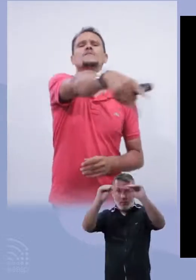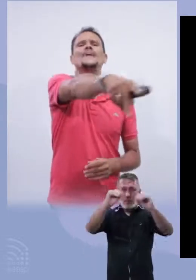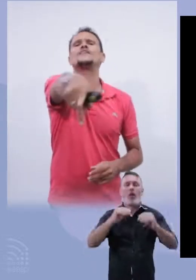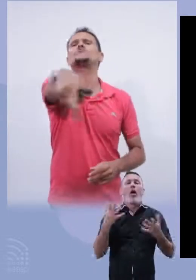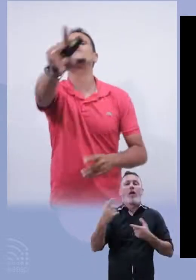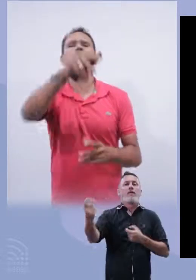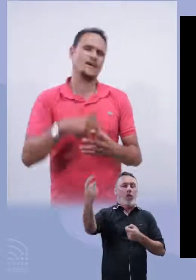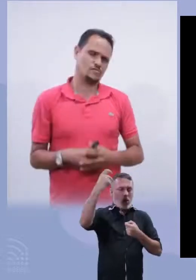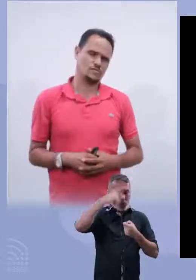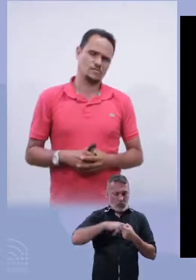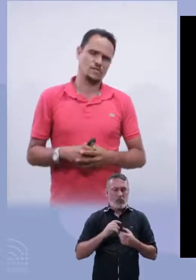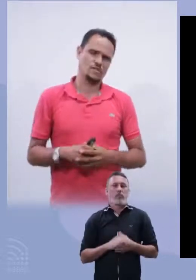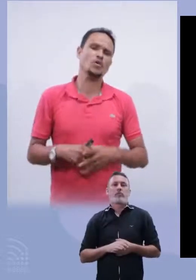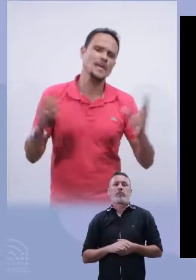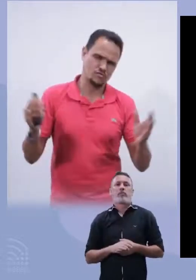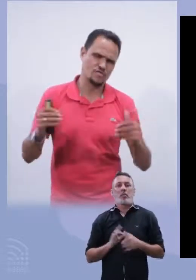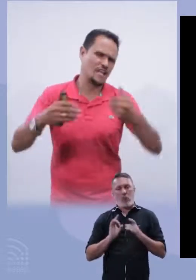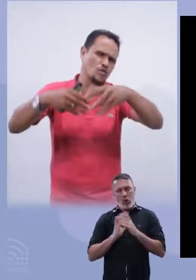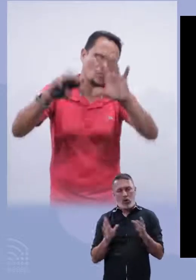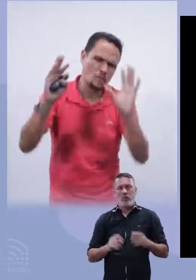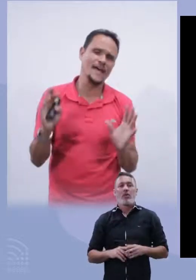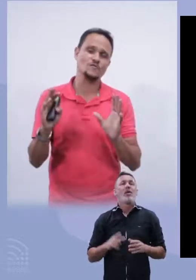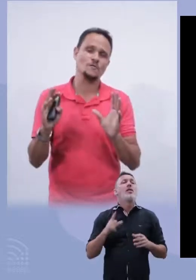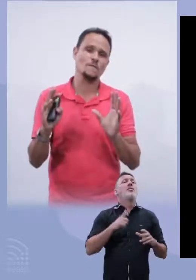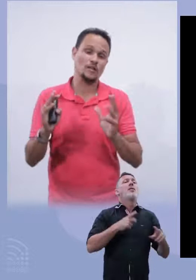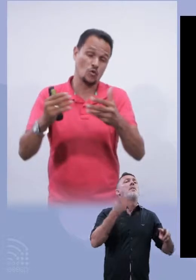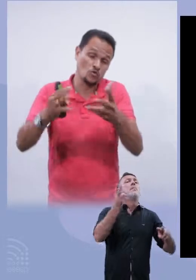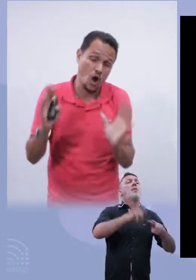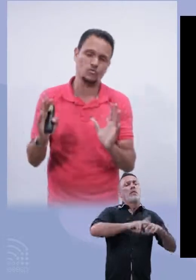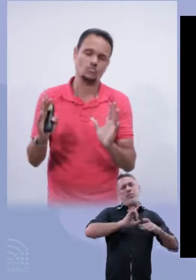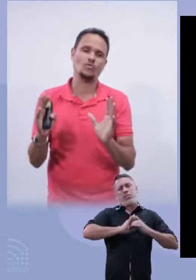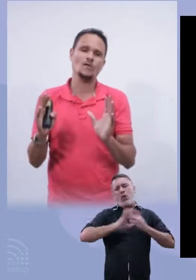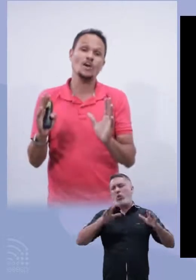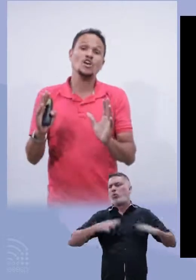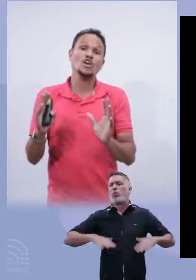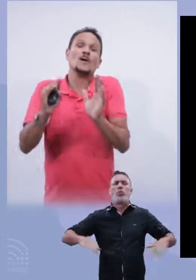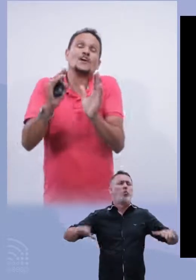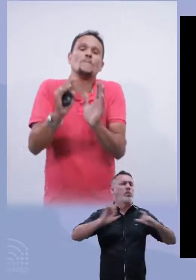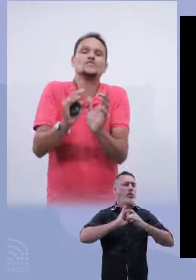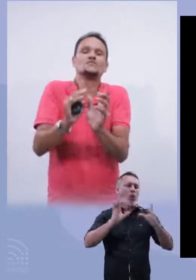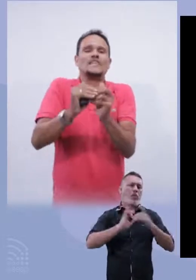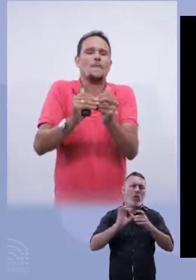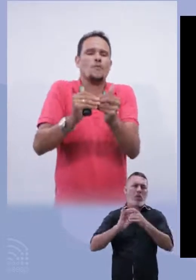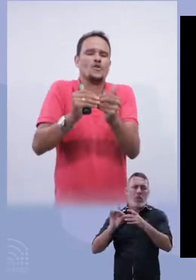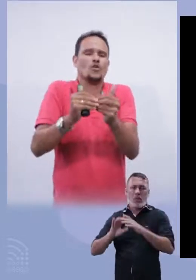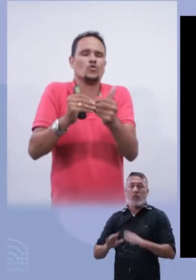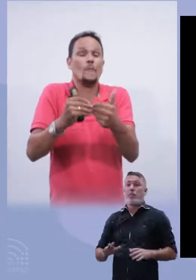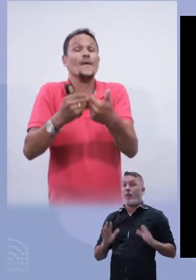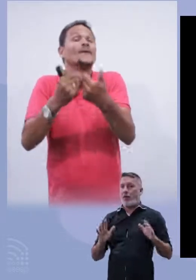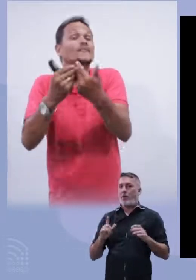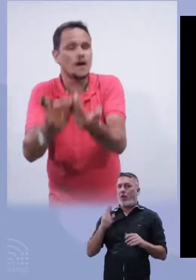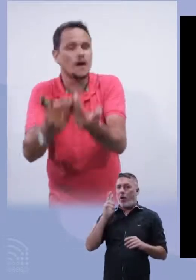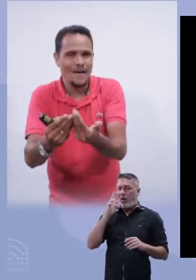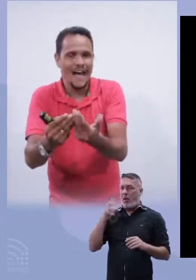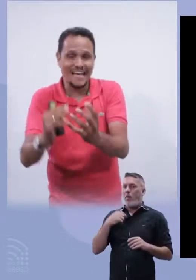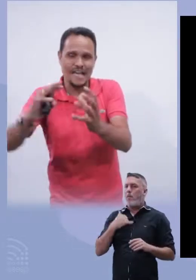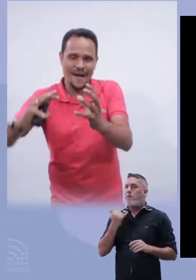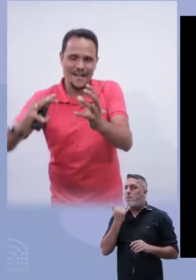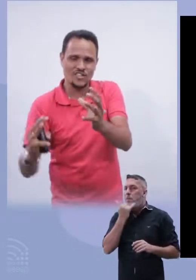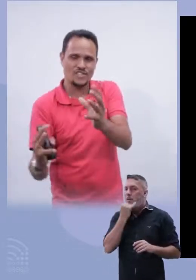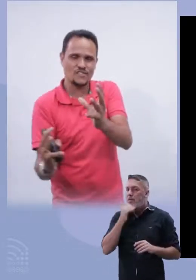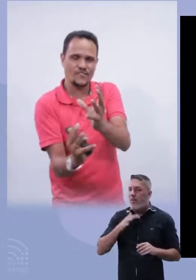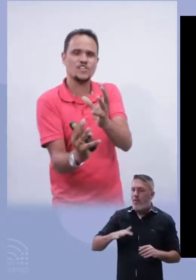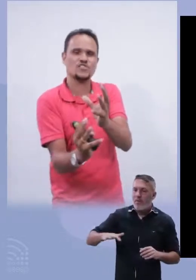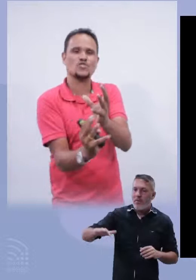também libertar todos esses presos, políticos, está todo mundo preso, está todo mundo solto. Só que ao mesmo tempo que eu dou perdão a